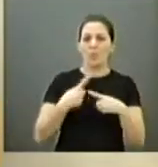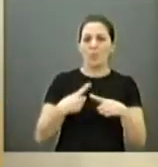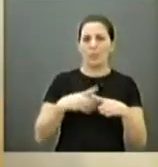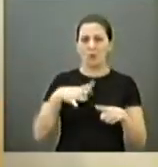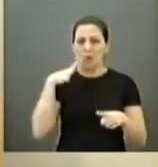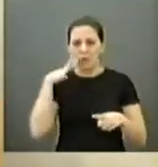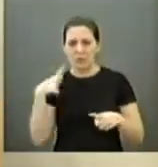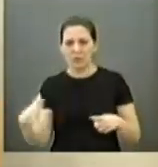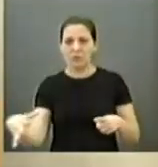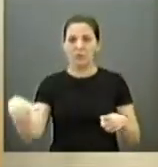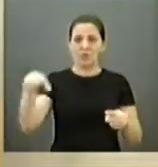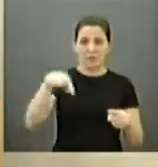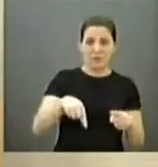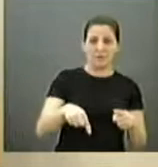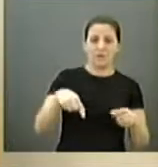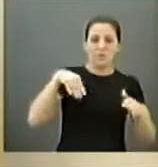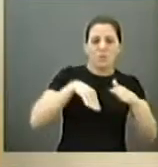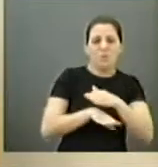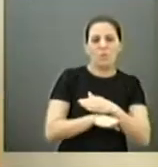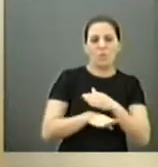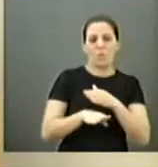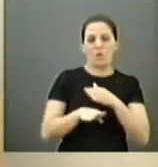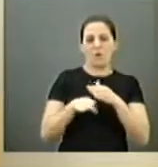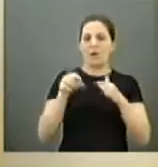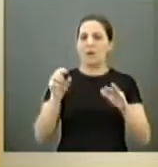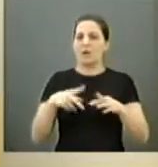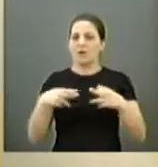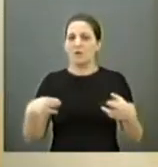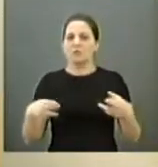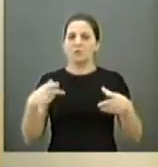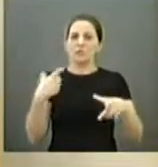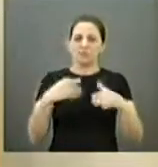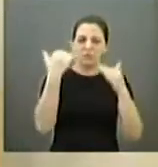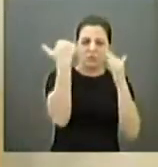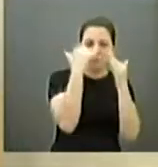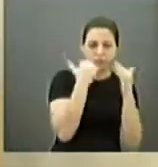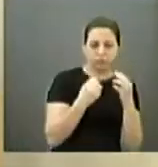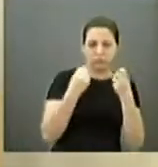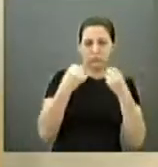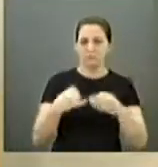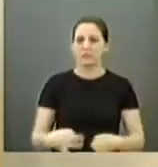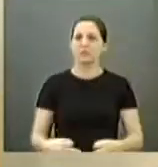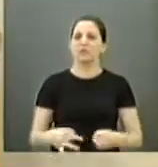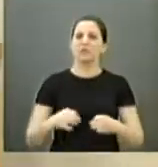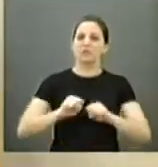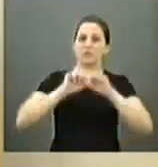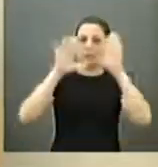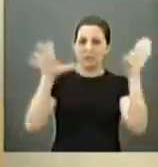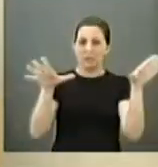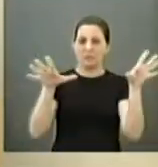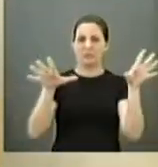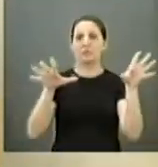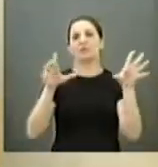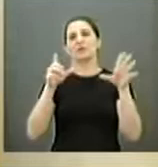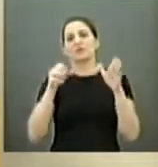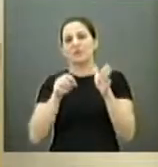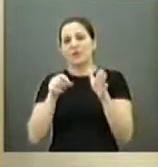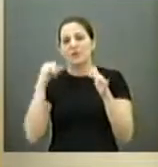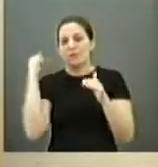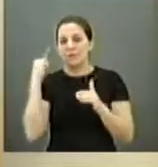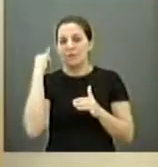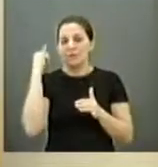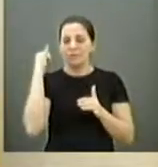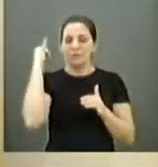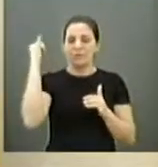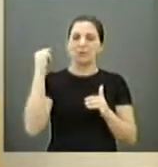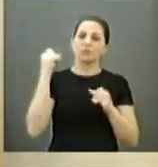a gente não vai para a gaveta. Aquilo que não tem procedimento, que é esclarecido, vai ser informado ao cidadão. Aquilo que tem dúvida, é